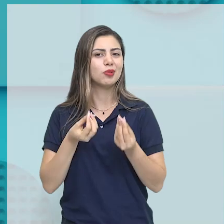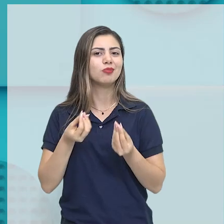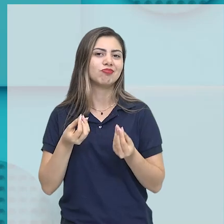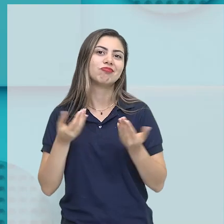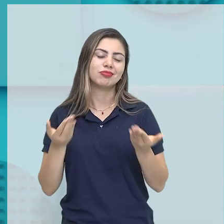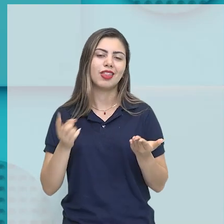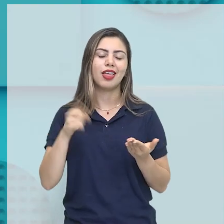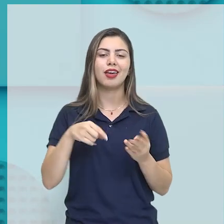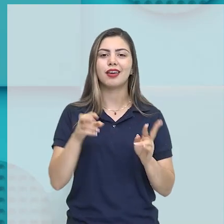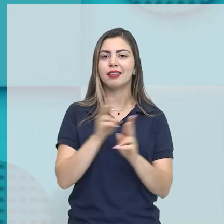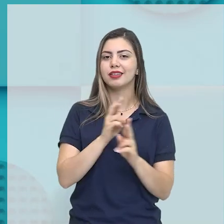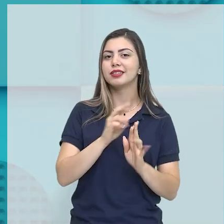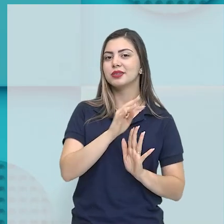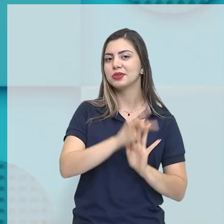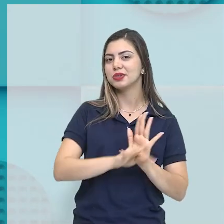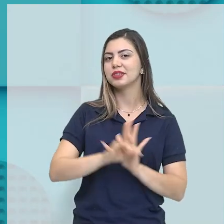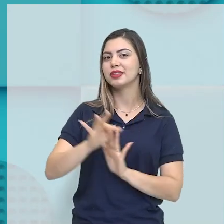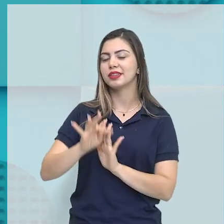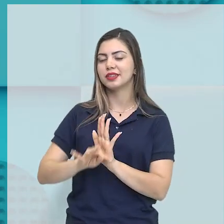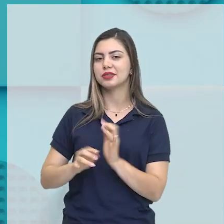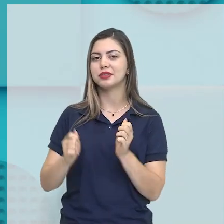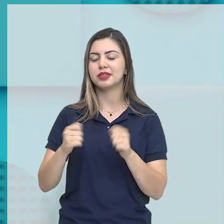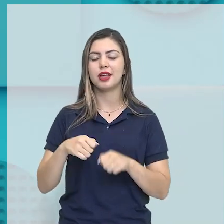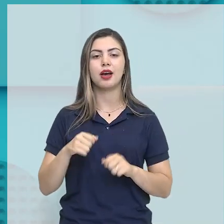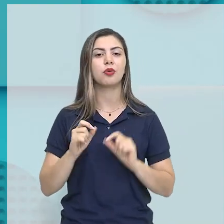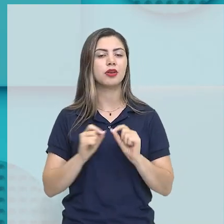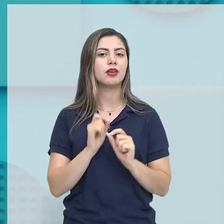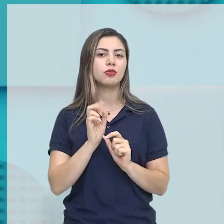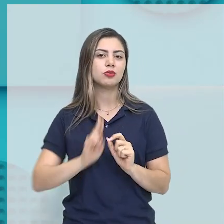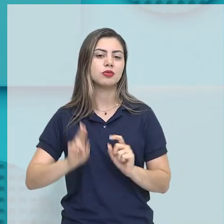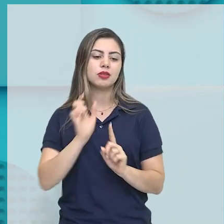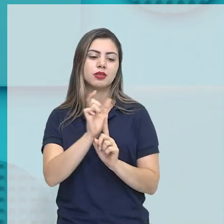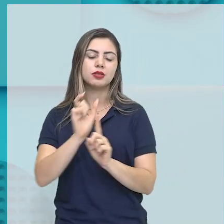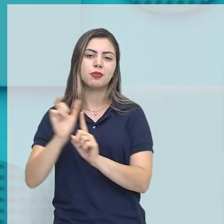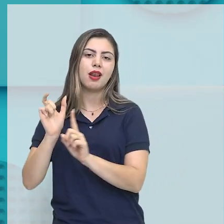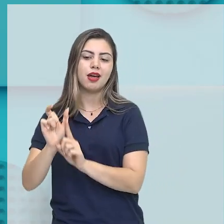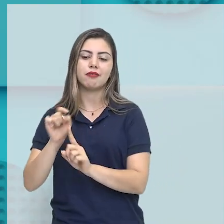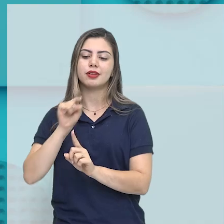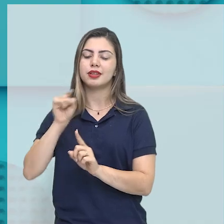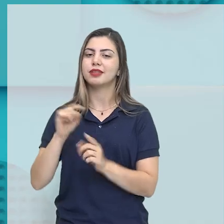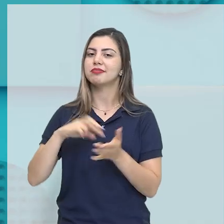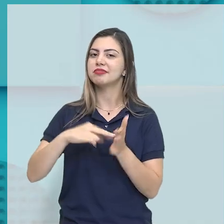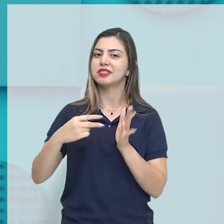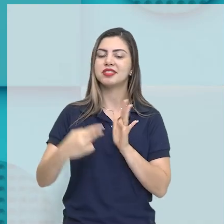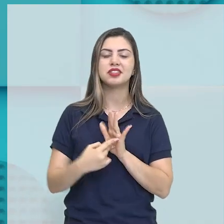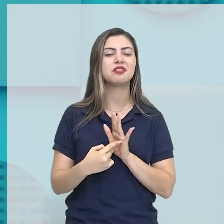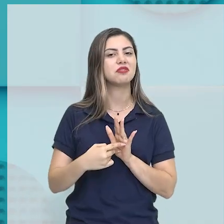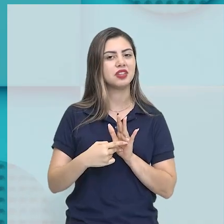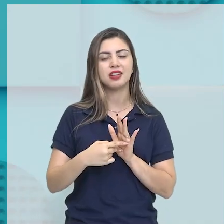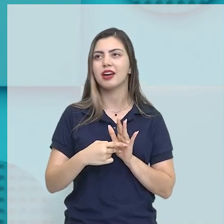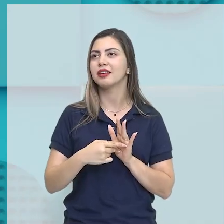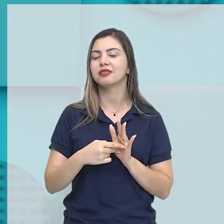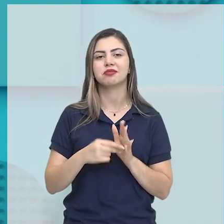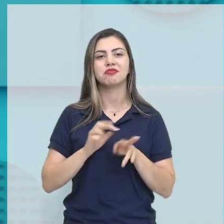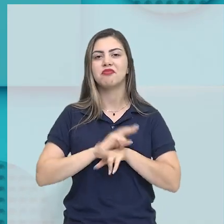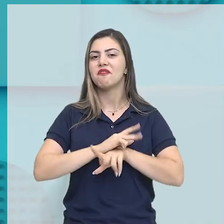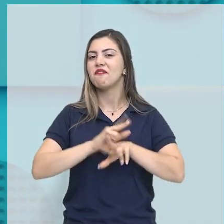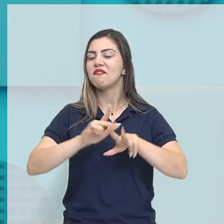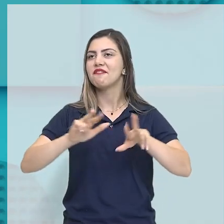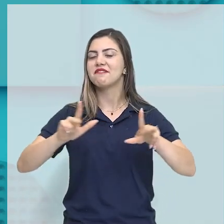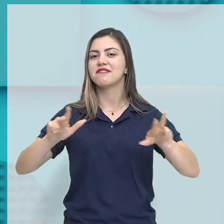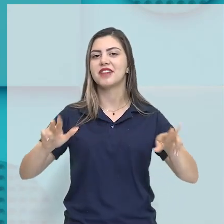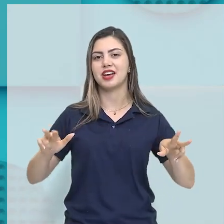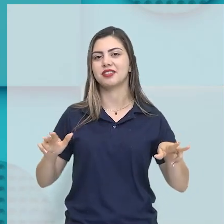da intertextualidade, utilizando as palavras, né? Porque as palavras, elas têm vários sentidos,